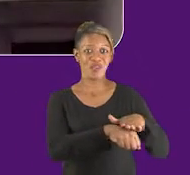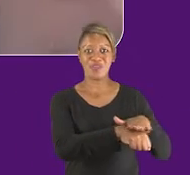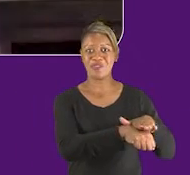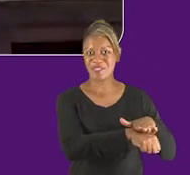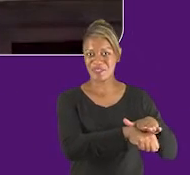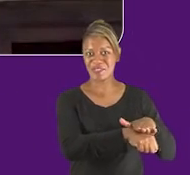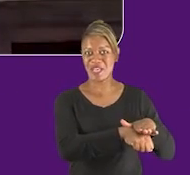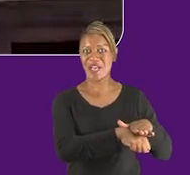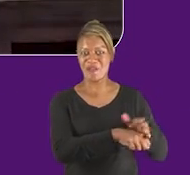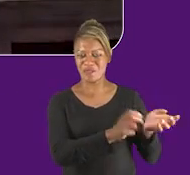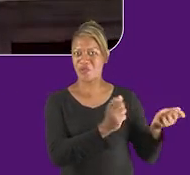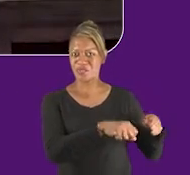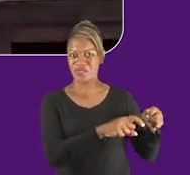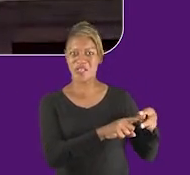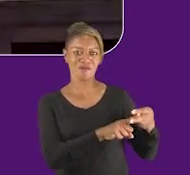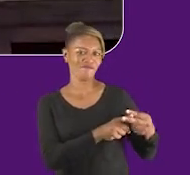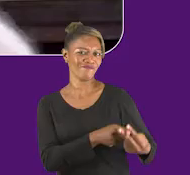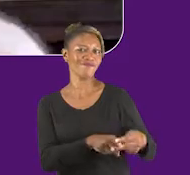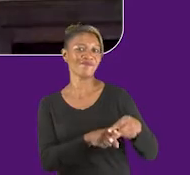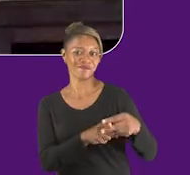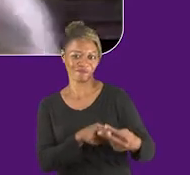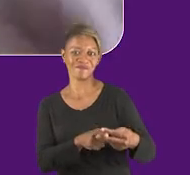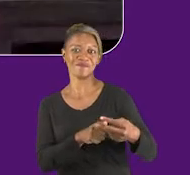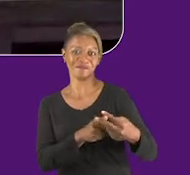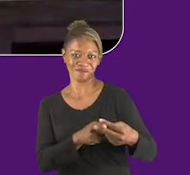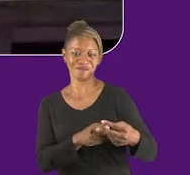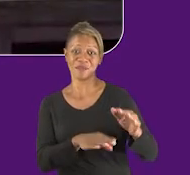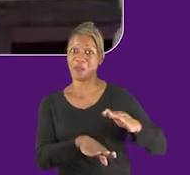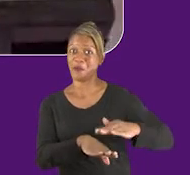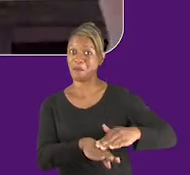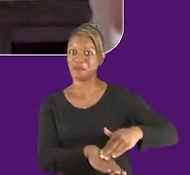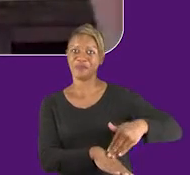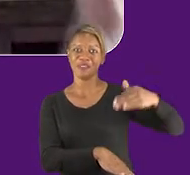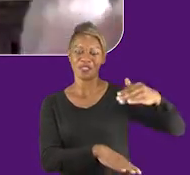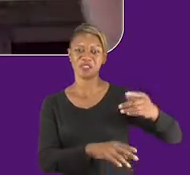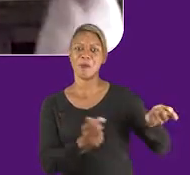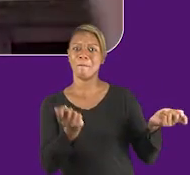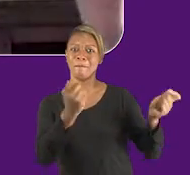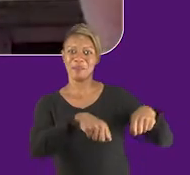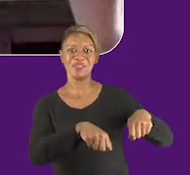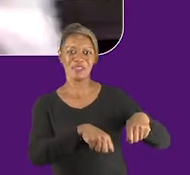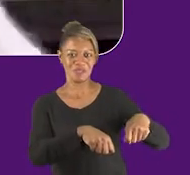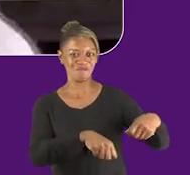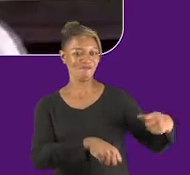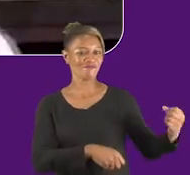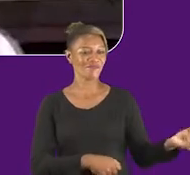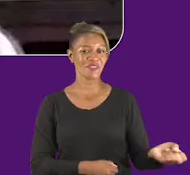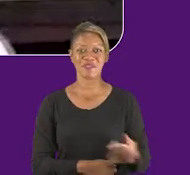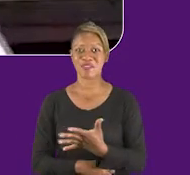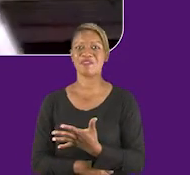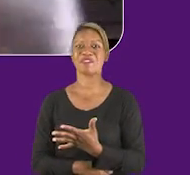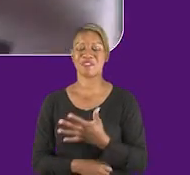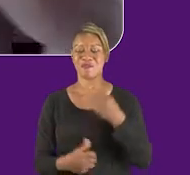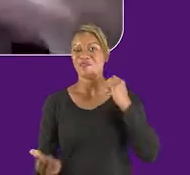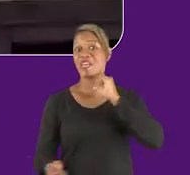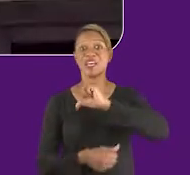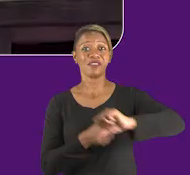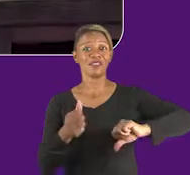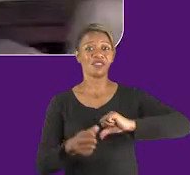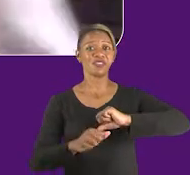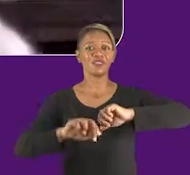diverso a gente consegue trazer para as conversas maior o social que a gente tem de inovação porque a gente traz